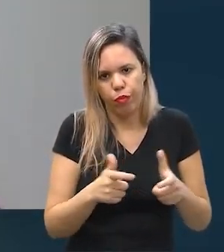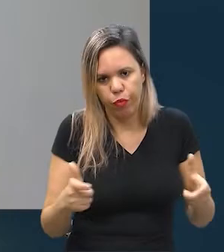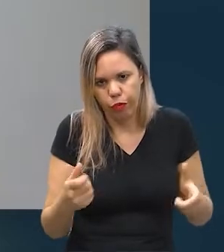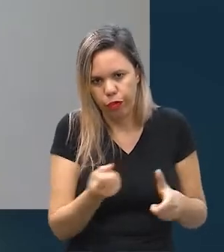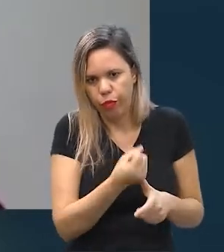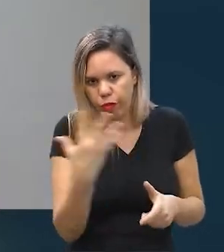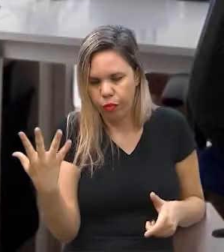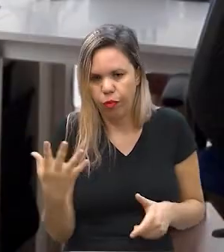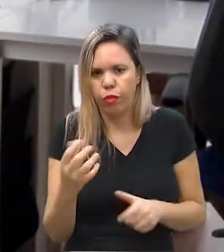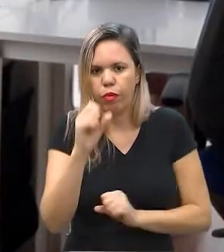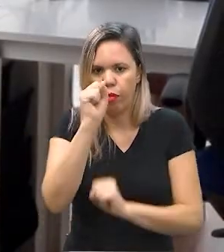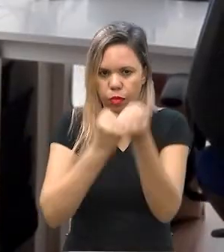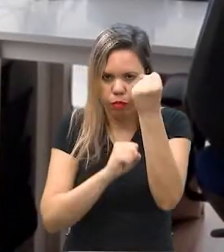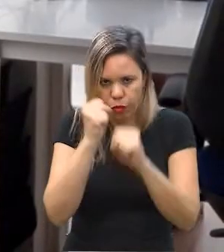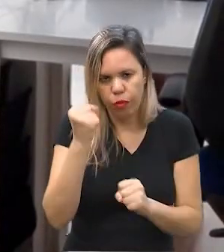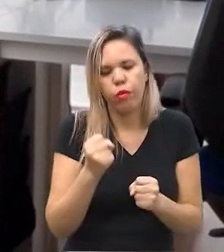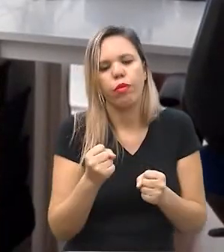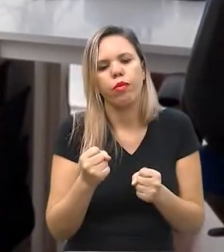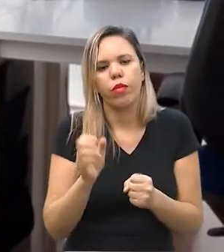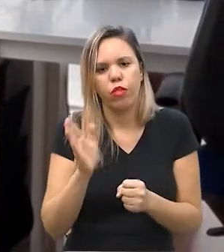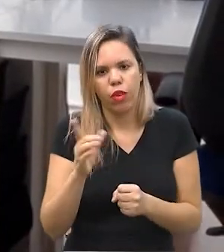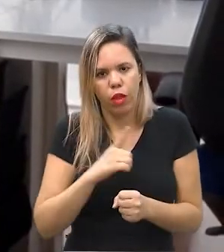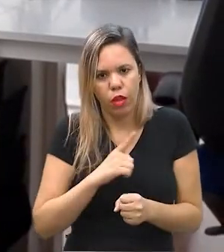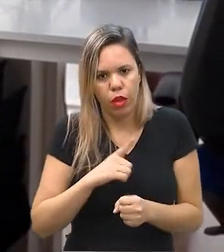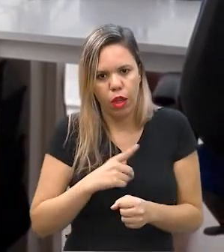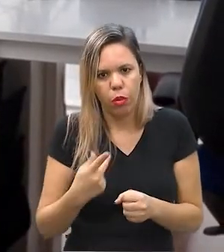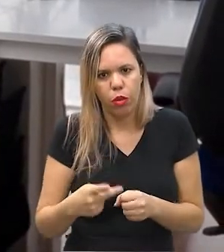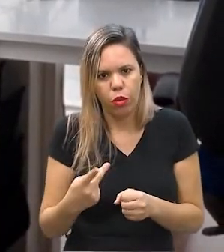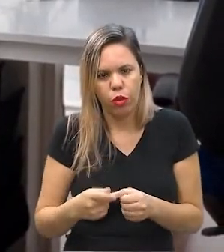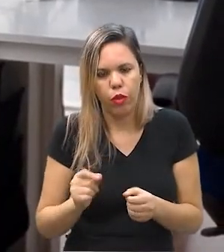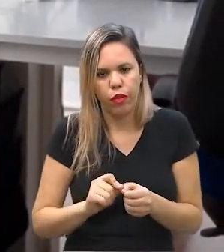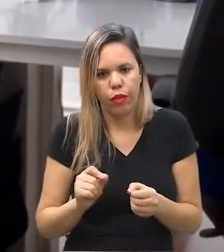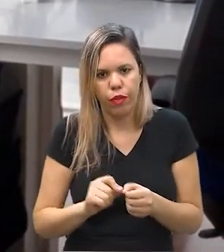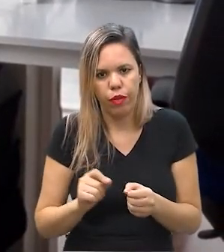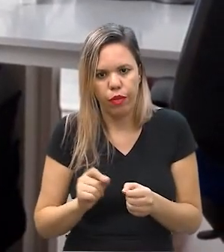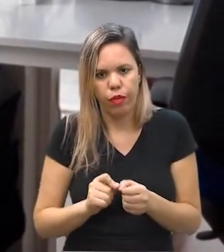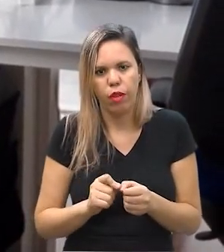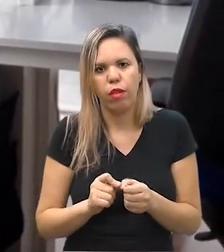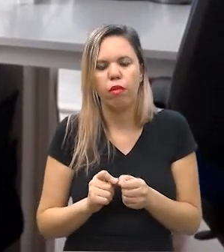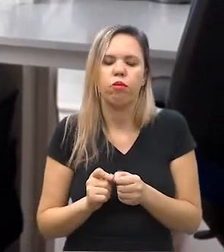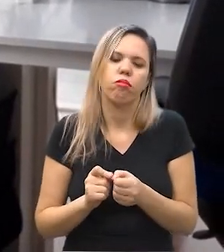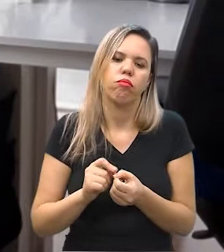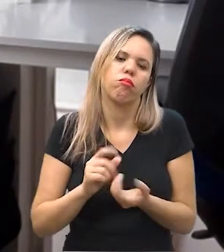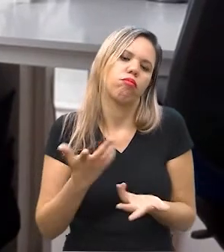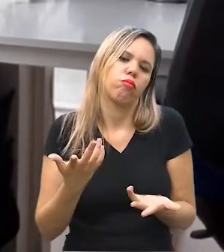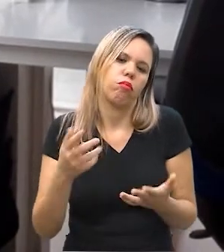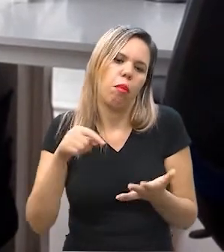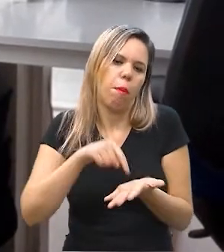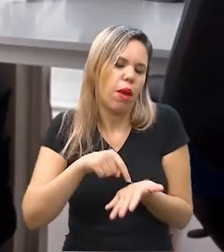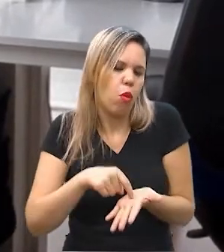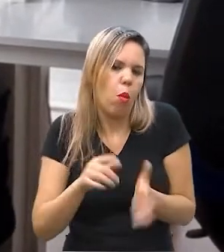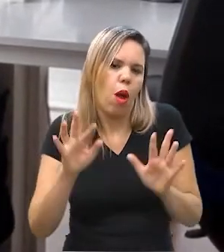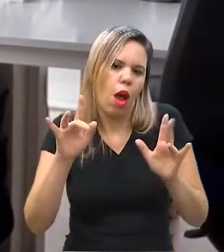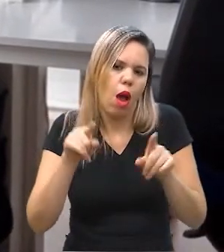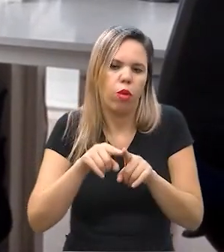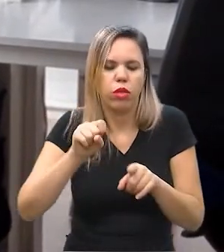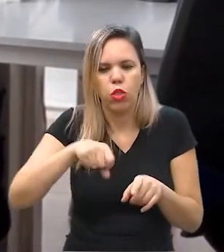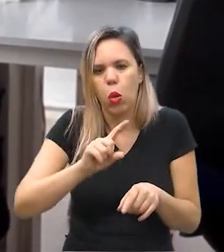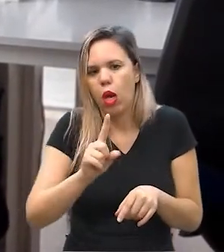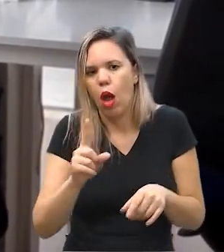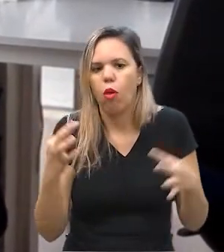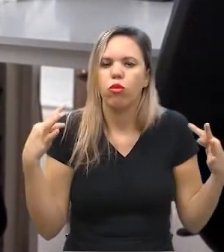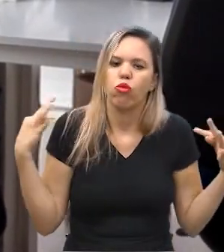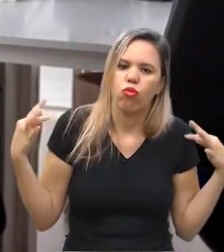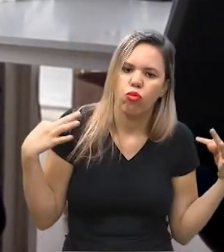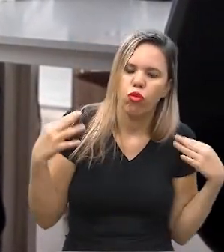produção, então começando a industrializar aquele produto que ele já tem, seja fazendo de uma forma artesanal ou não, trabalhando o próprio turismo